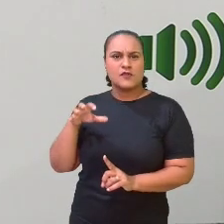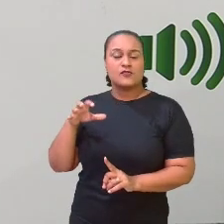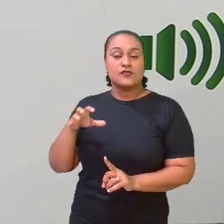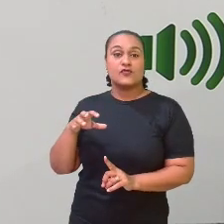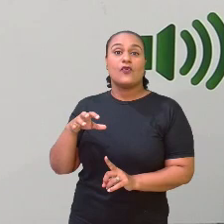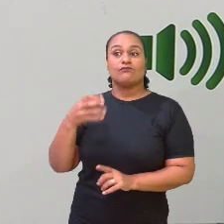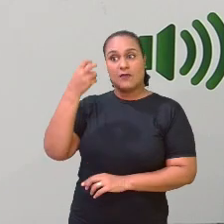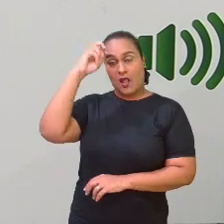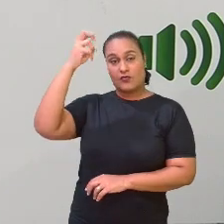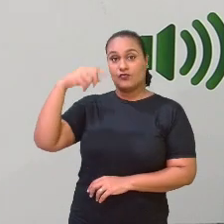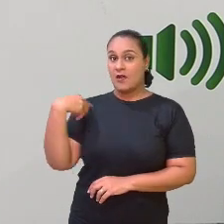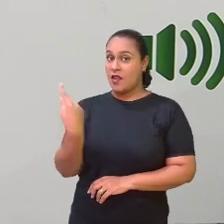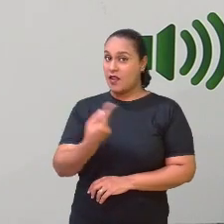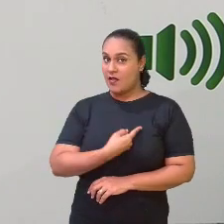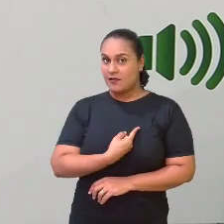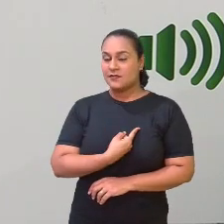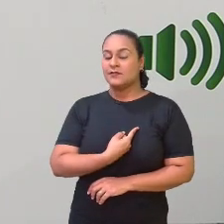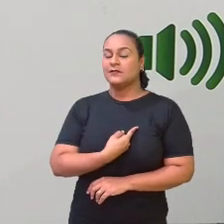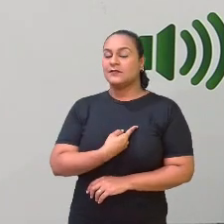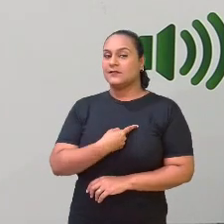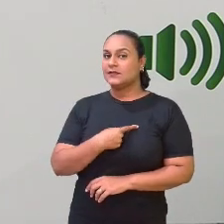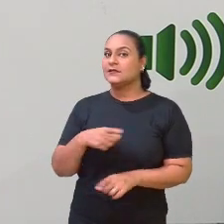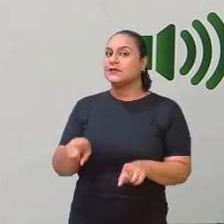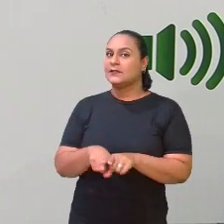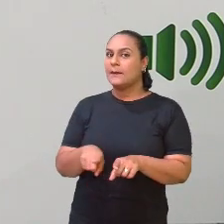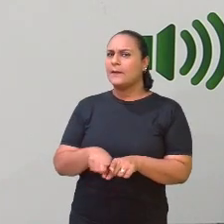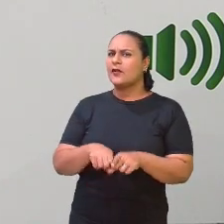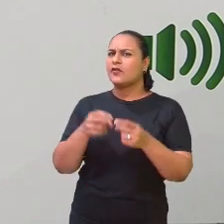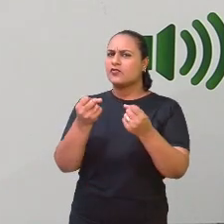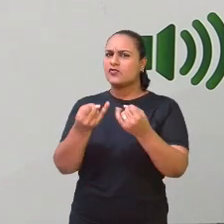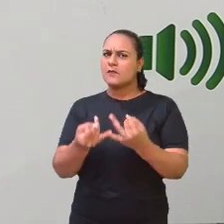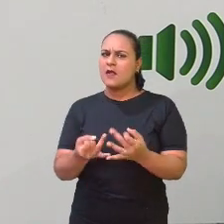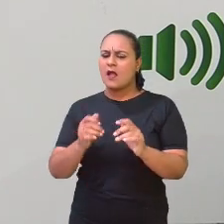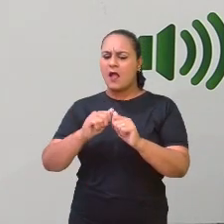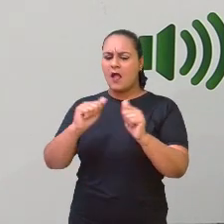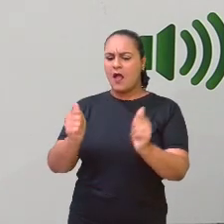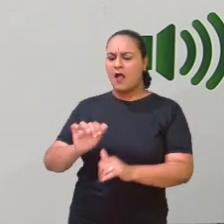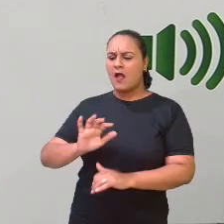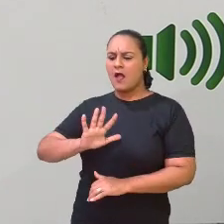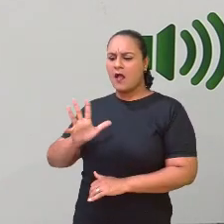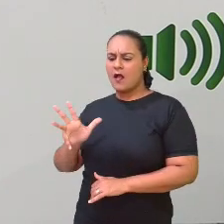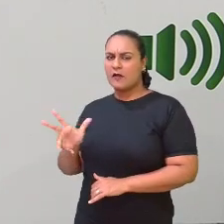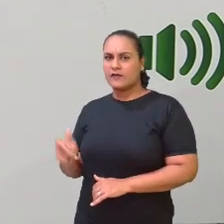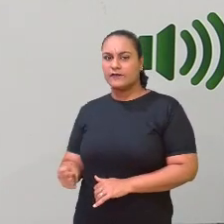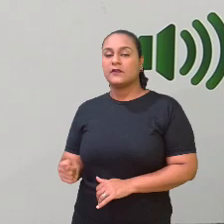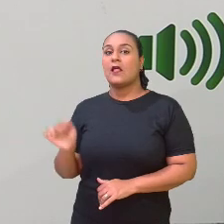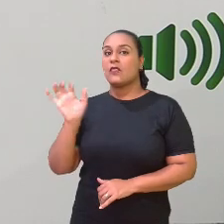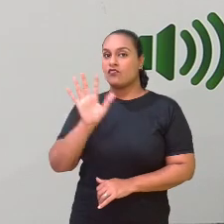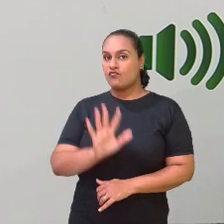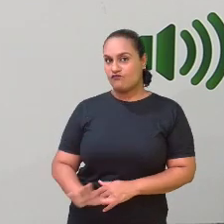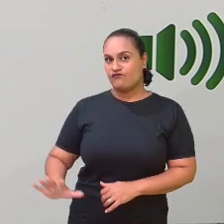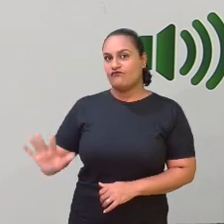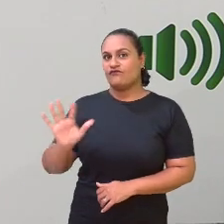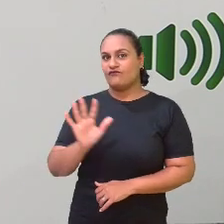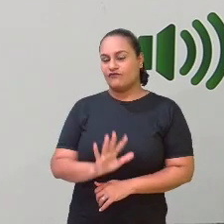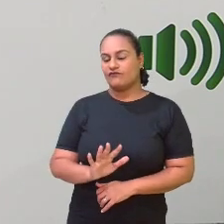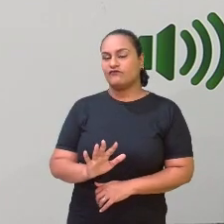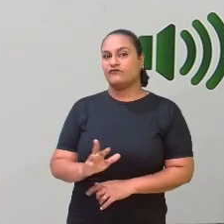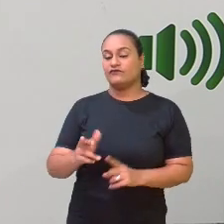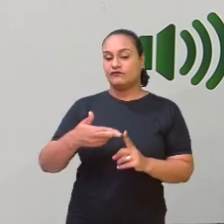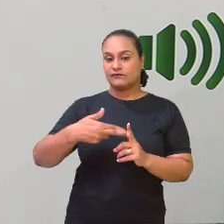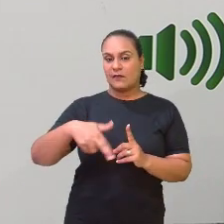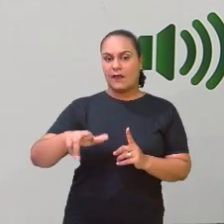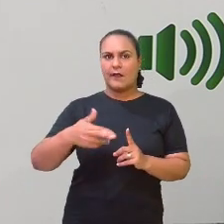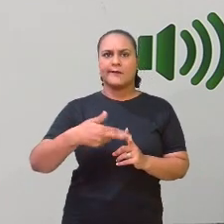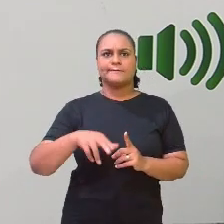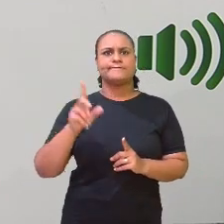também, mas também gosto de falar da questão da arte africana no geral, que aí no caso, a religiosidade